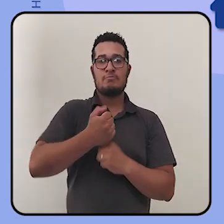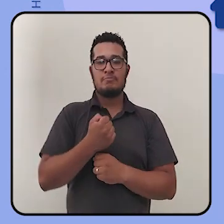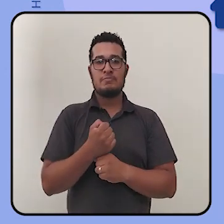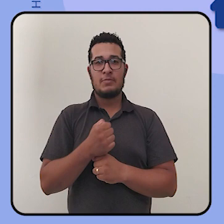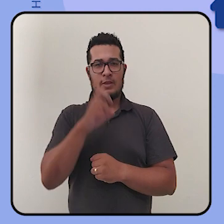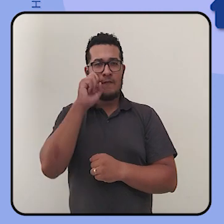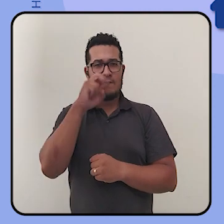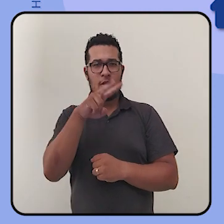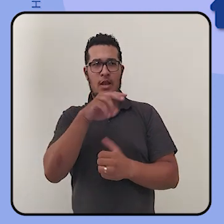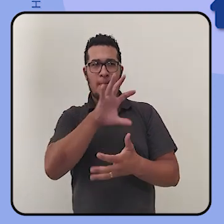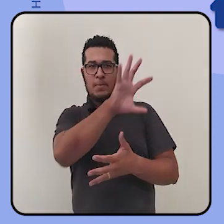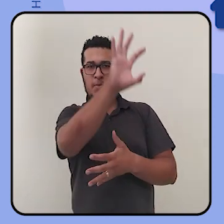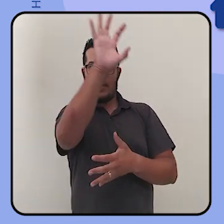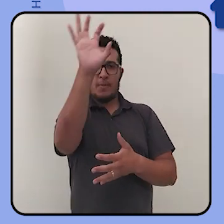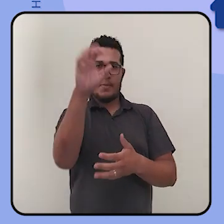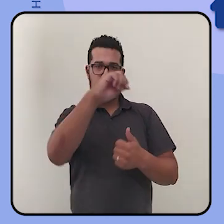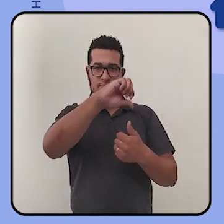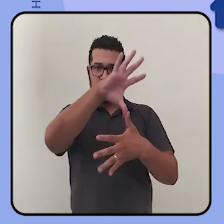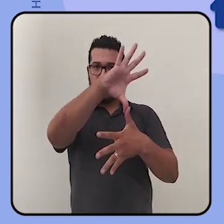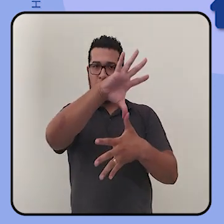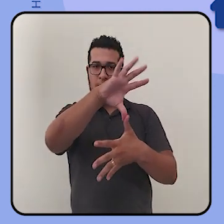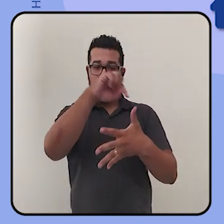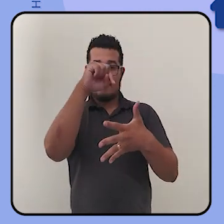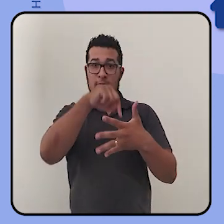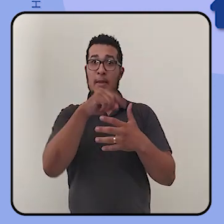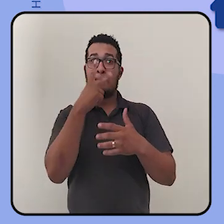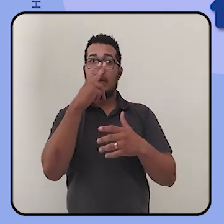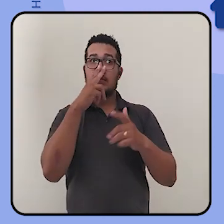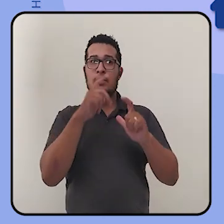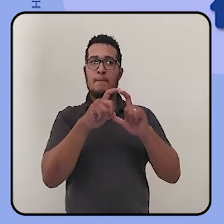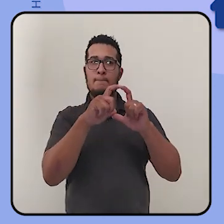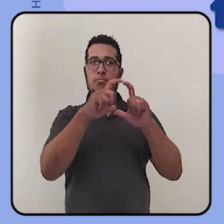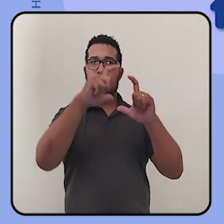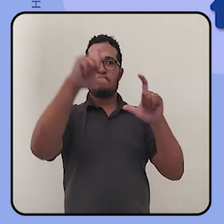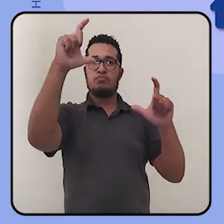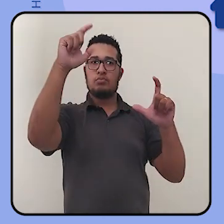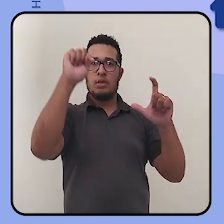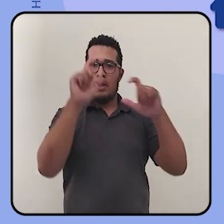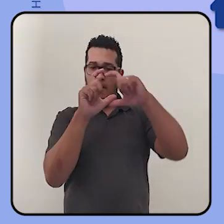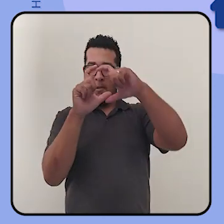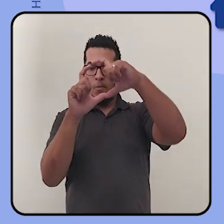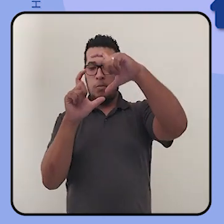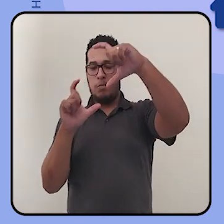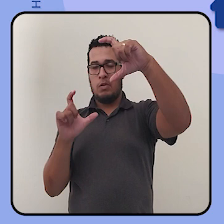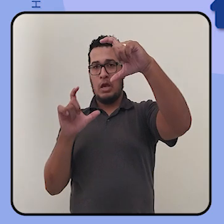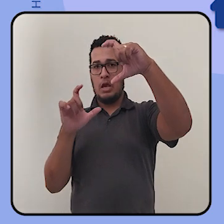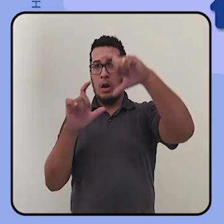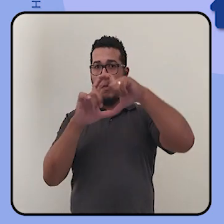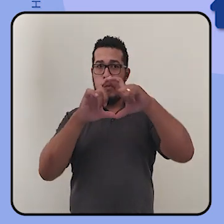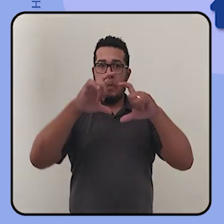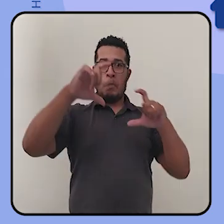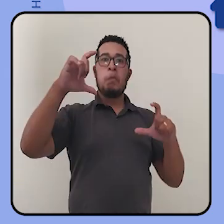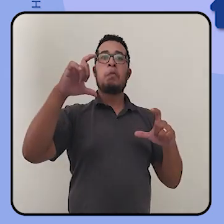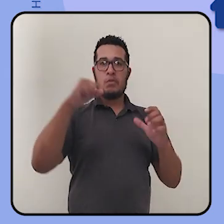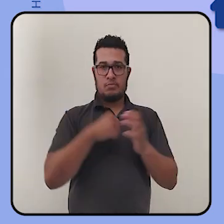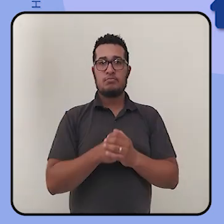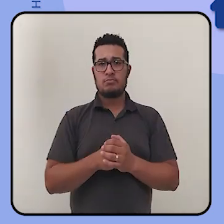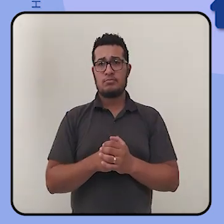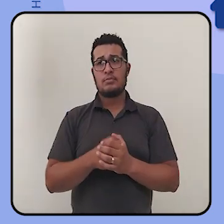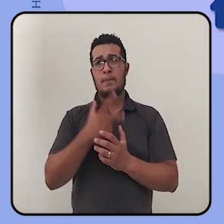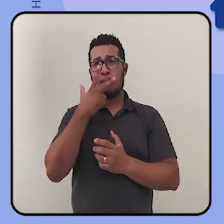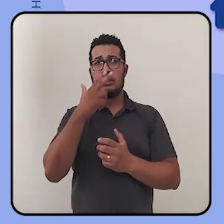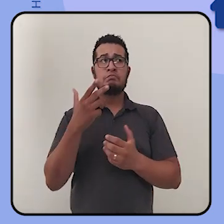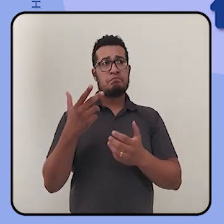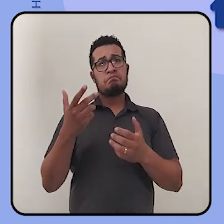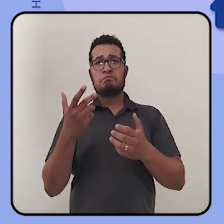dos achados arqueológicos. Esses profissionais são conhecidos como os arqueólogos.